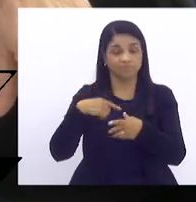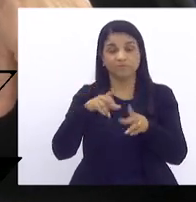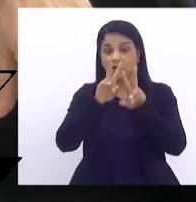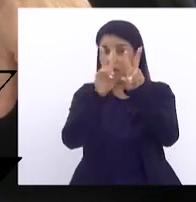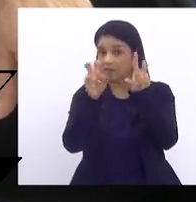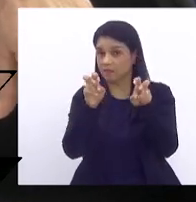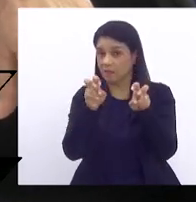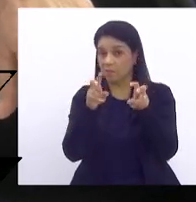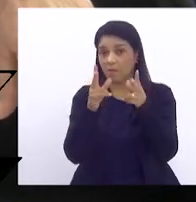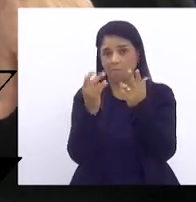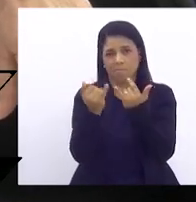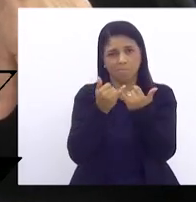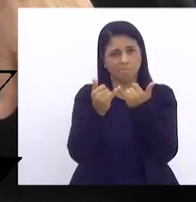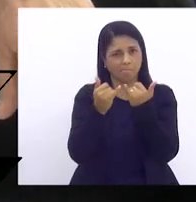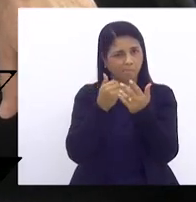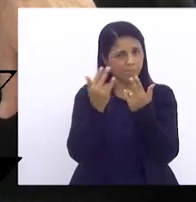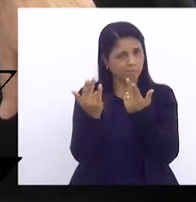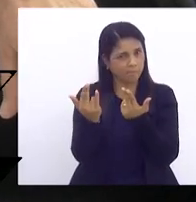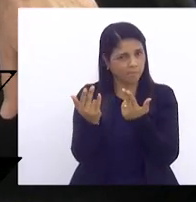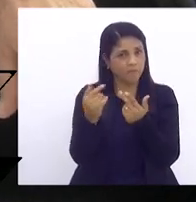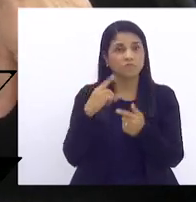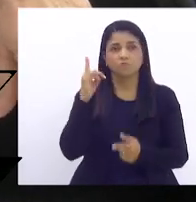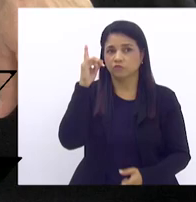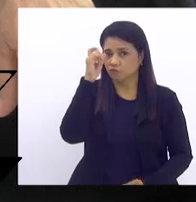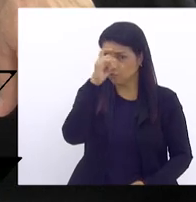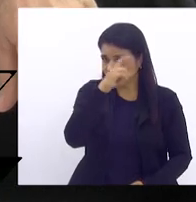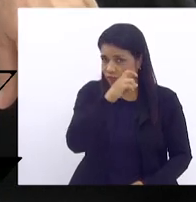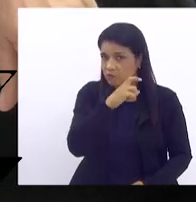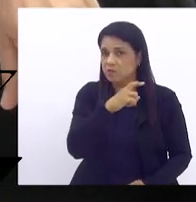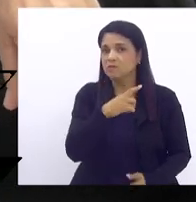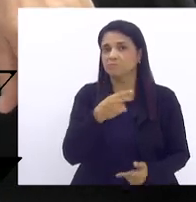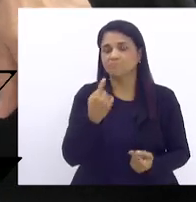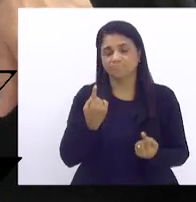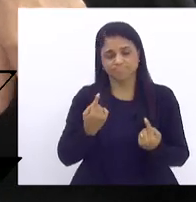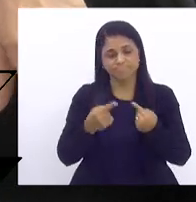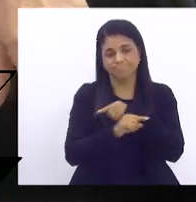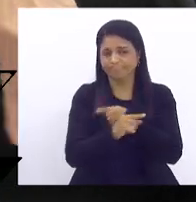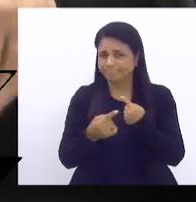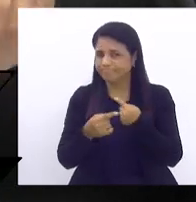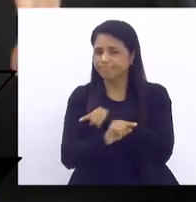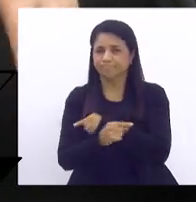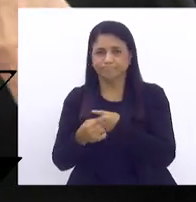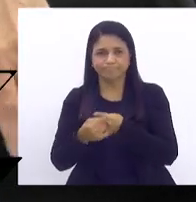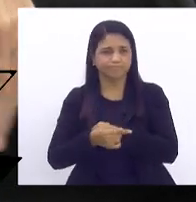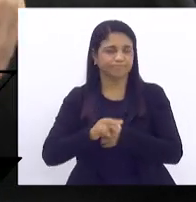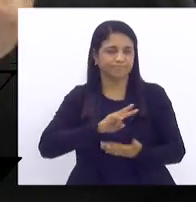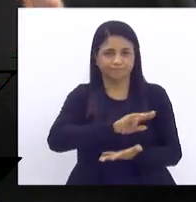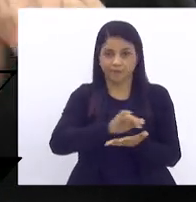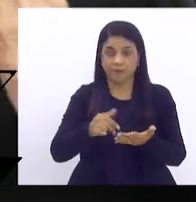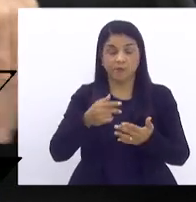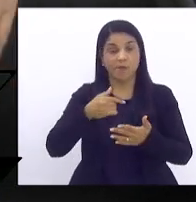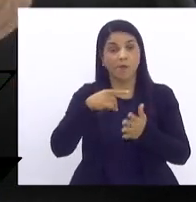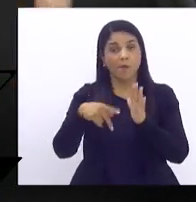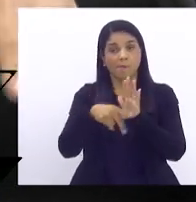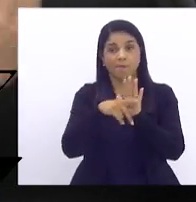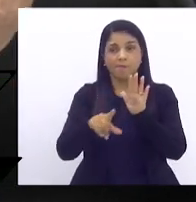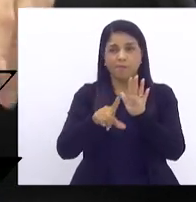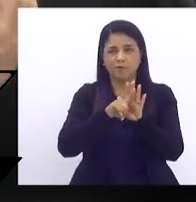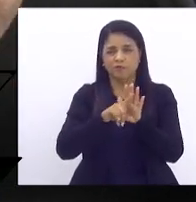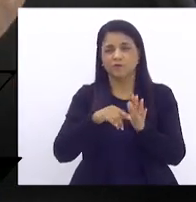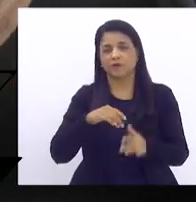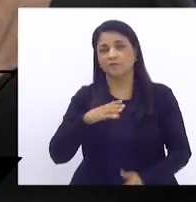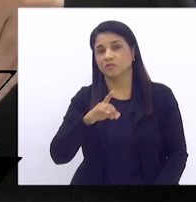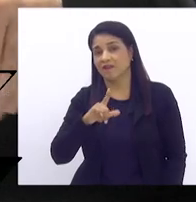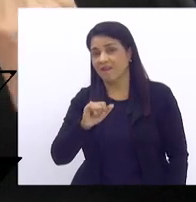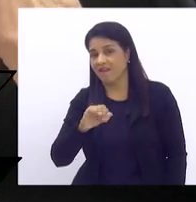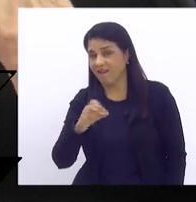tema similar, e foi difícil. Teve tanta contradição, etc. E esse projeto fala de lacra, de algumas coisas